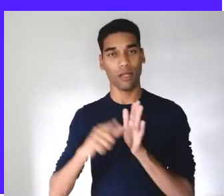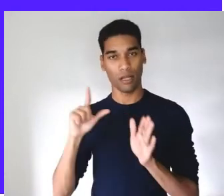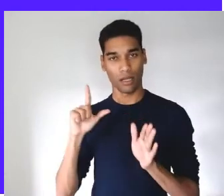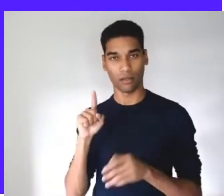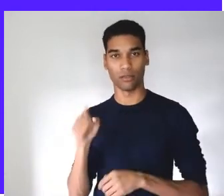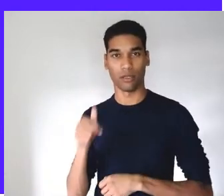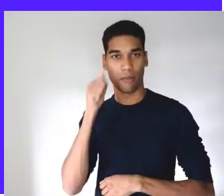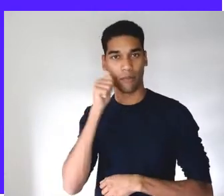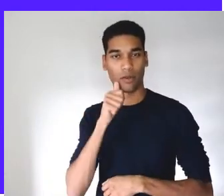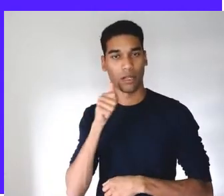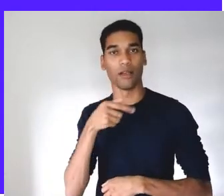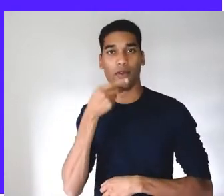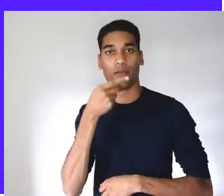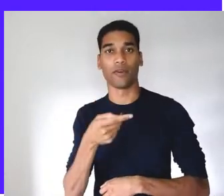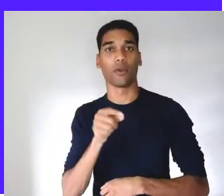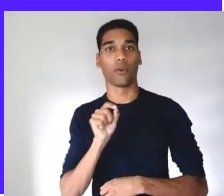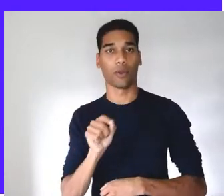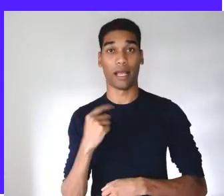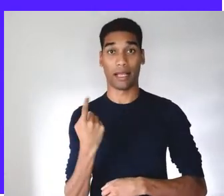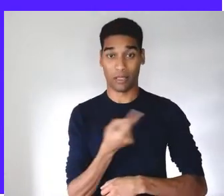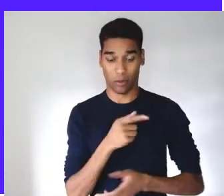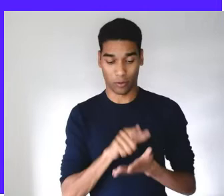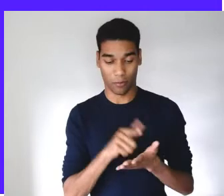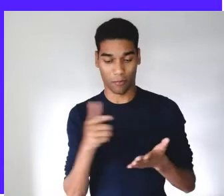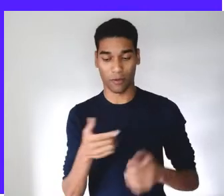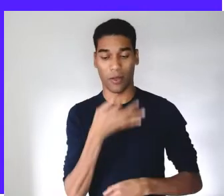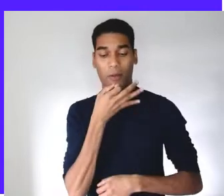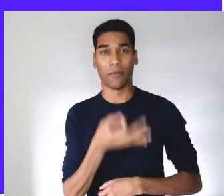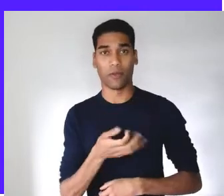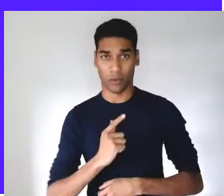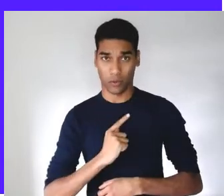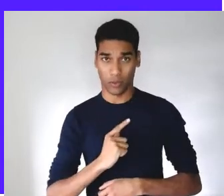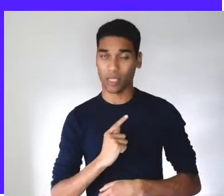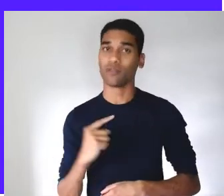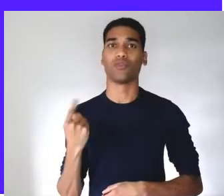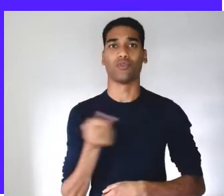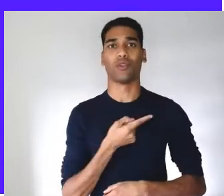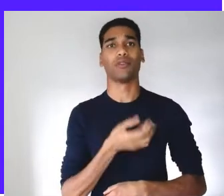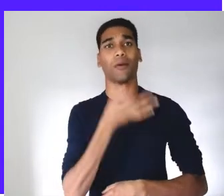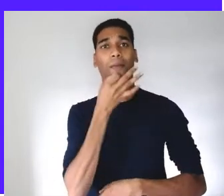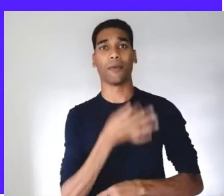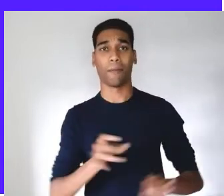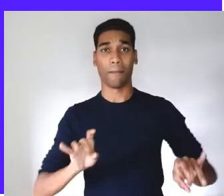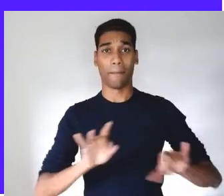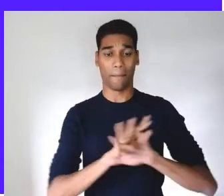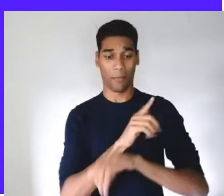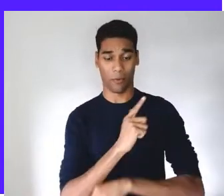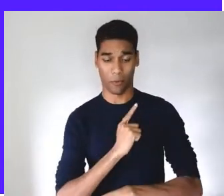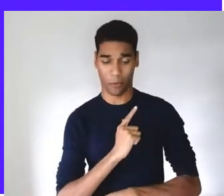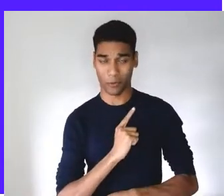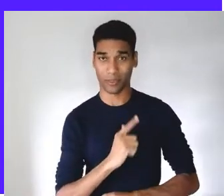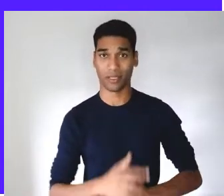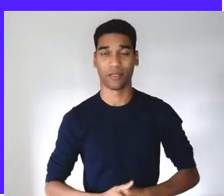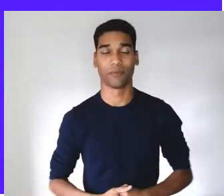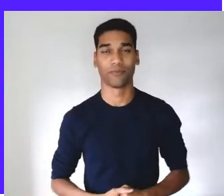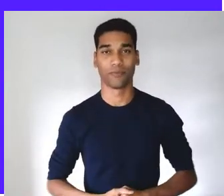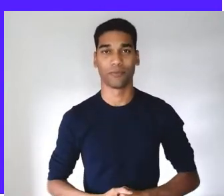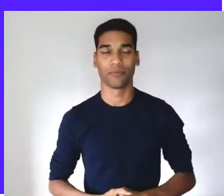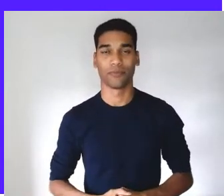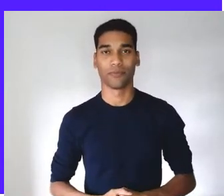somos todos posicionados. Não é a gênero e número. E tem uma questão geral, que é